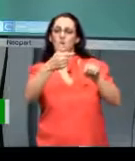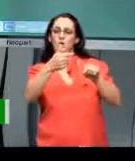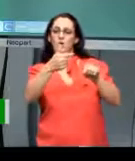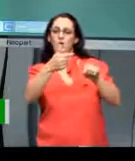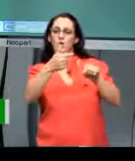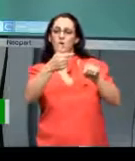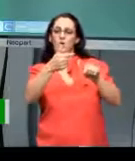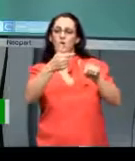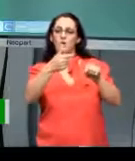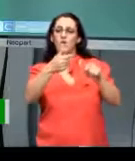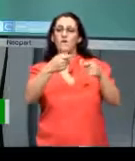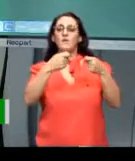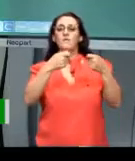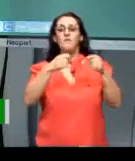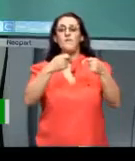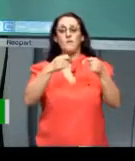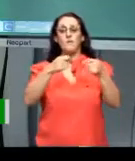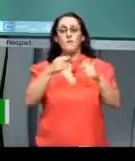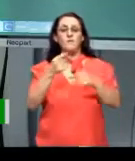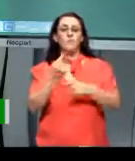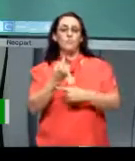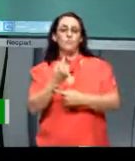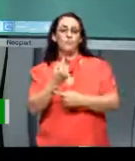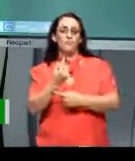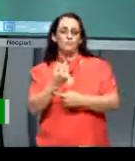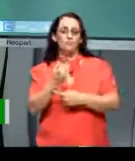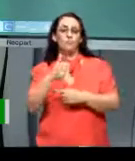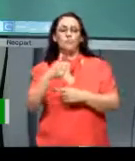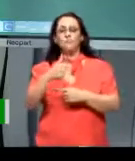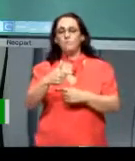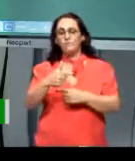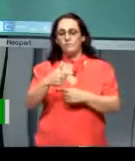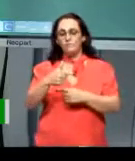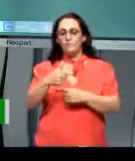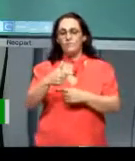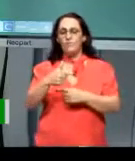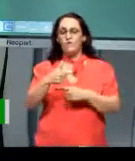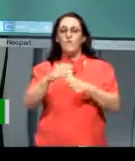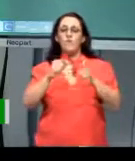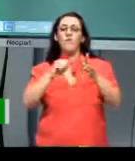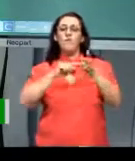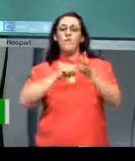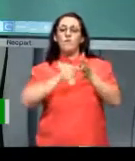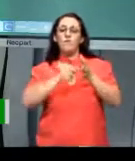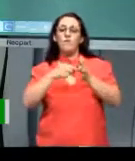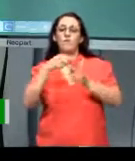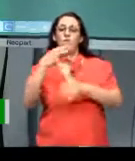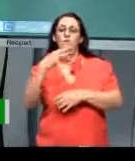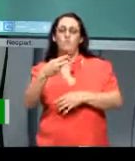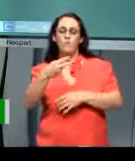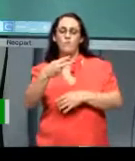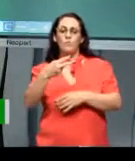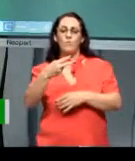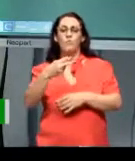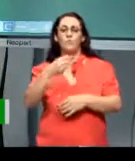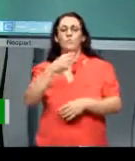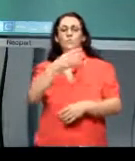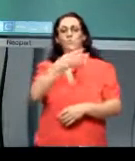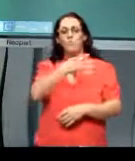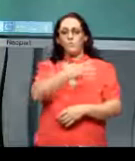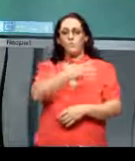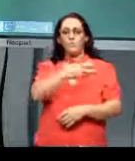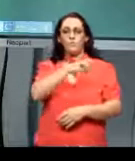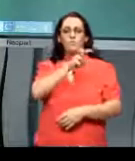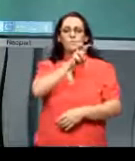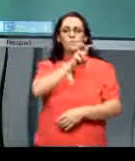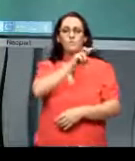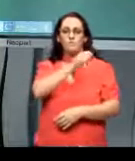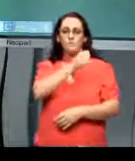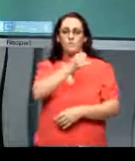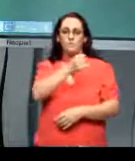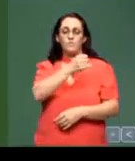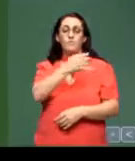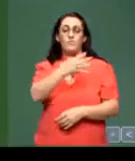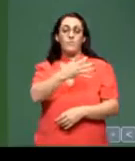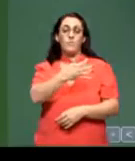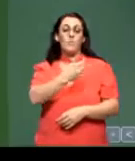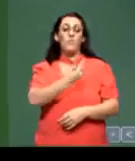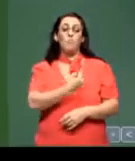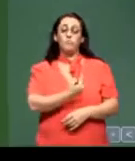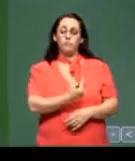eu vou colocar aqui, ó, o 2, 2 vezes 2 dá 4, então